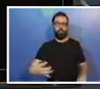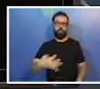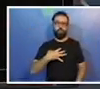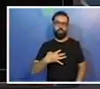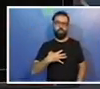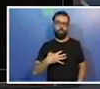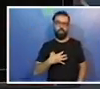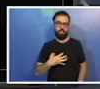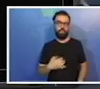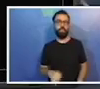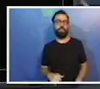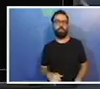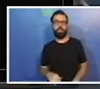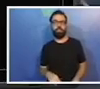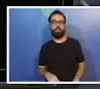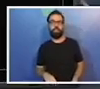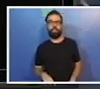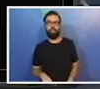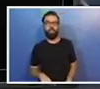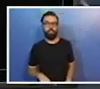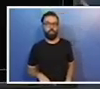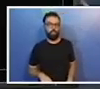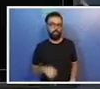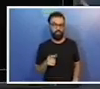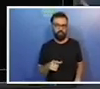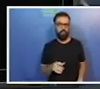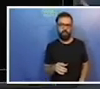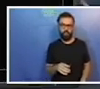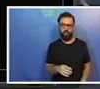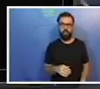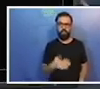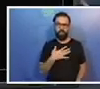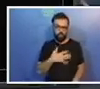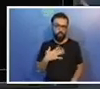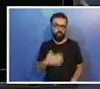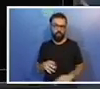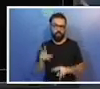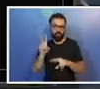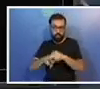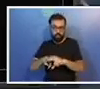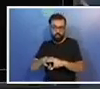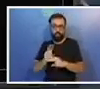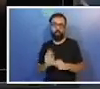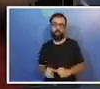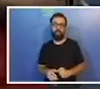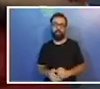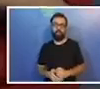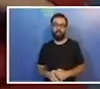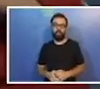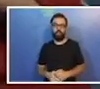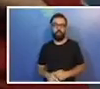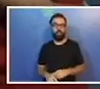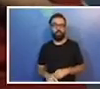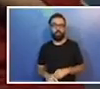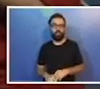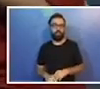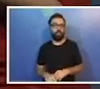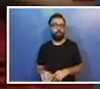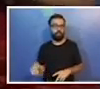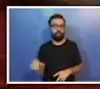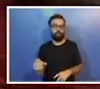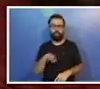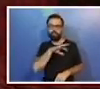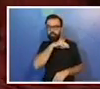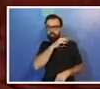era livre, ele estava preso. Vocês gostariam? Nenhum animal quer isso. Aconteceu desses